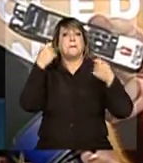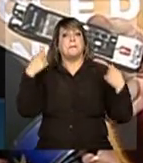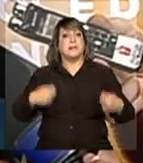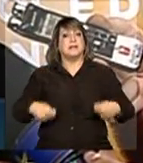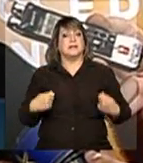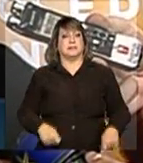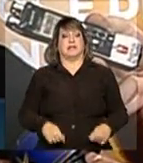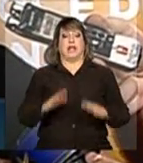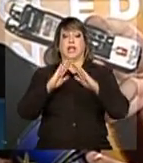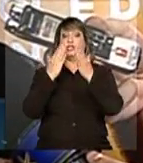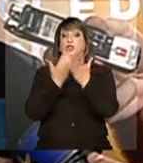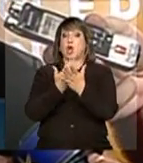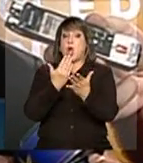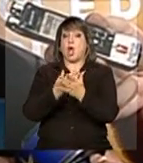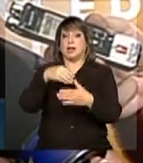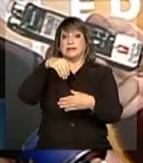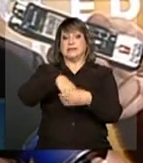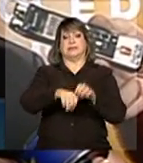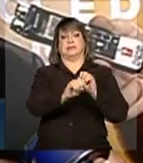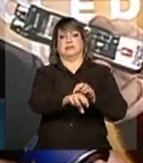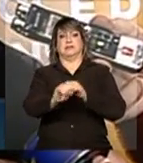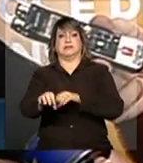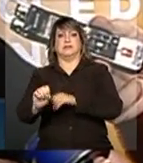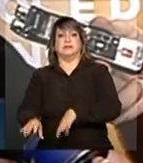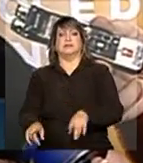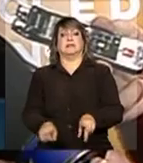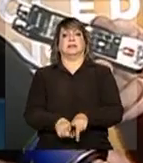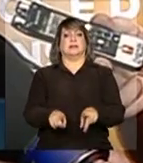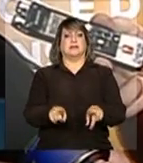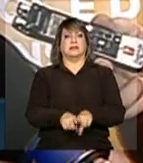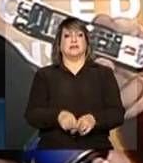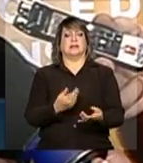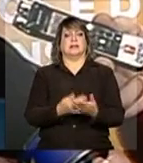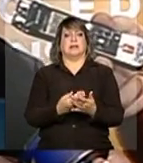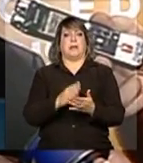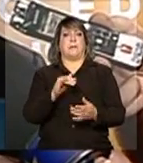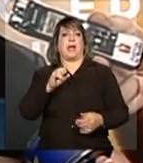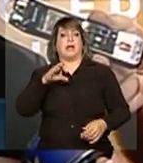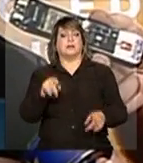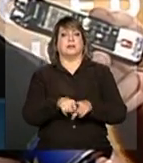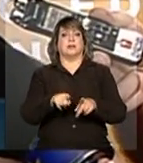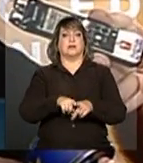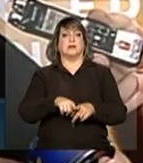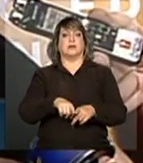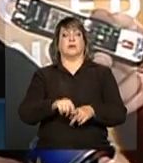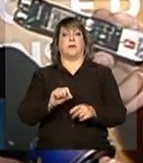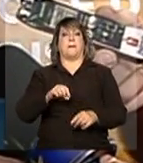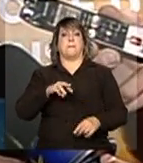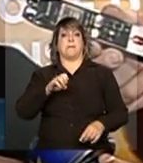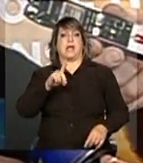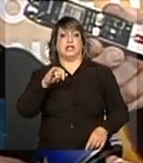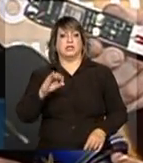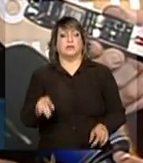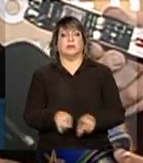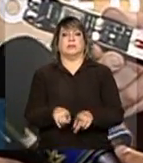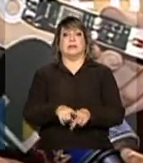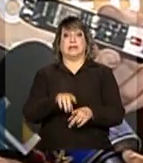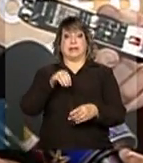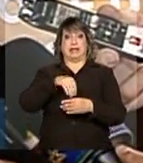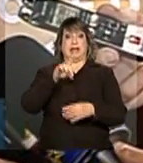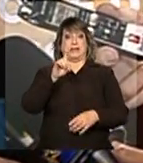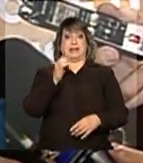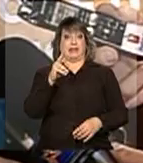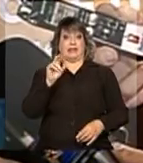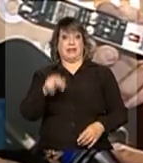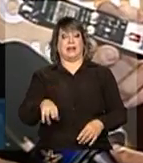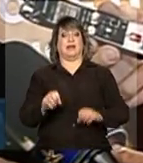das escolas, do ensino básico, do ensino fundamental, dos próprios DETRANs,